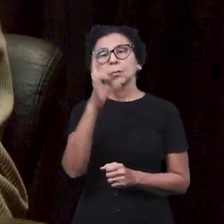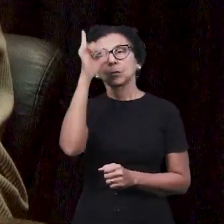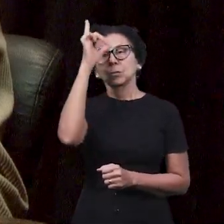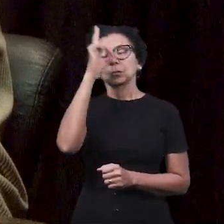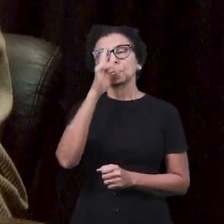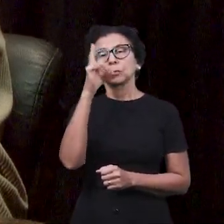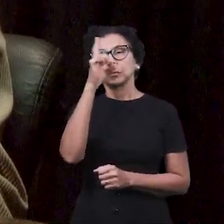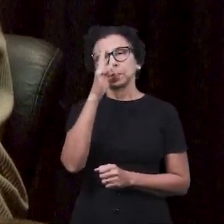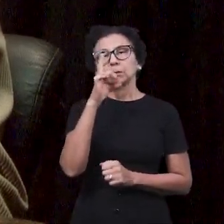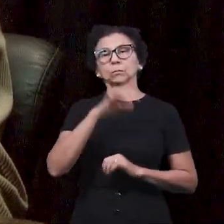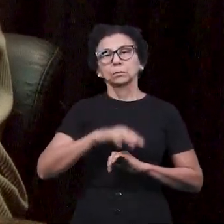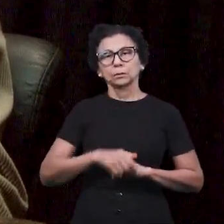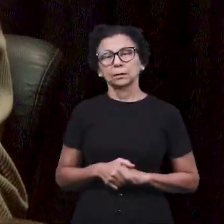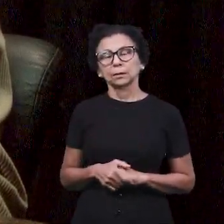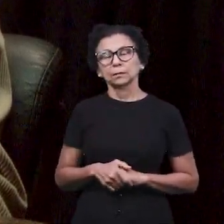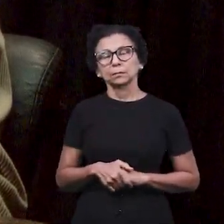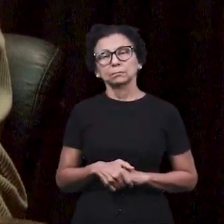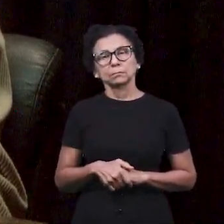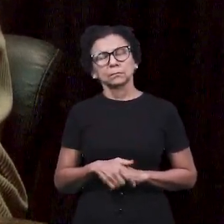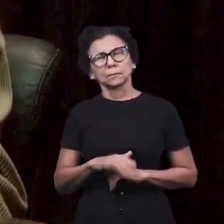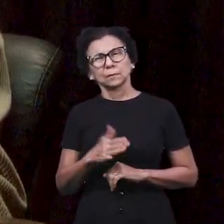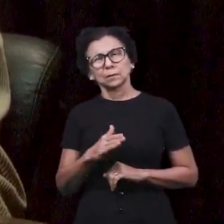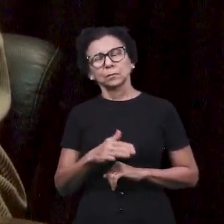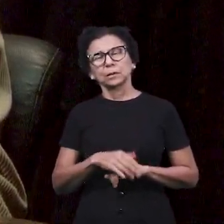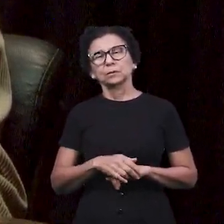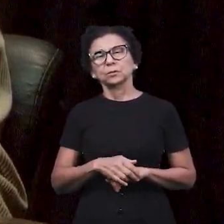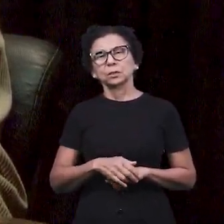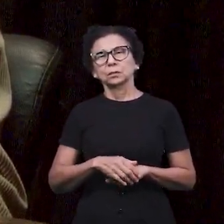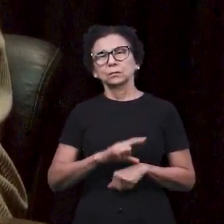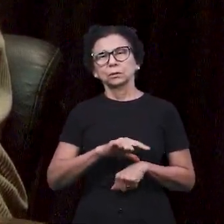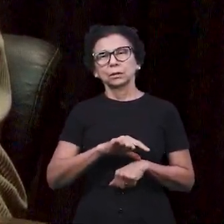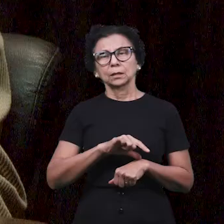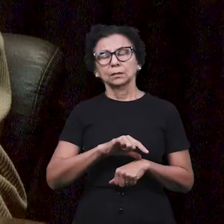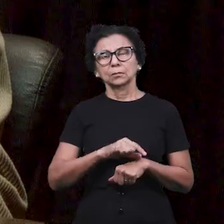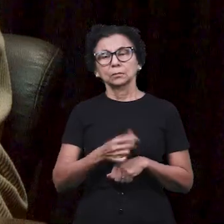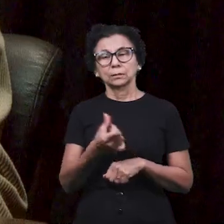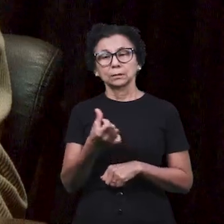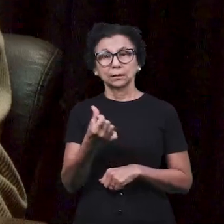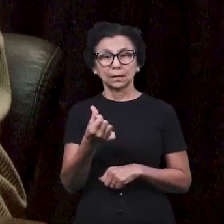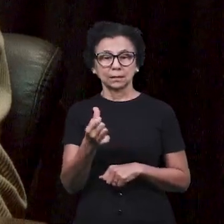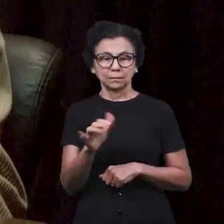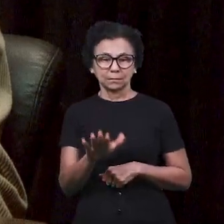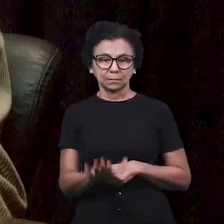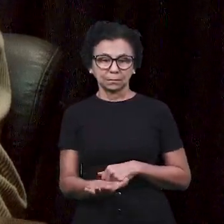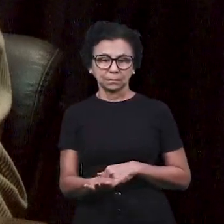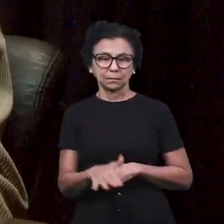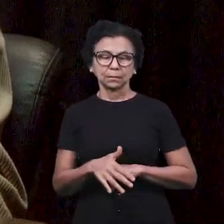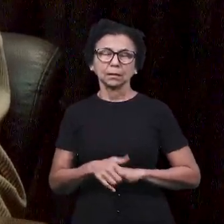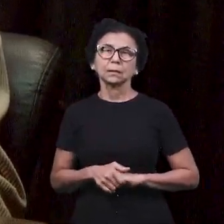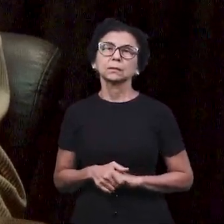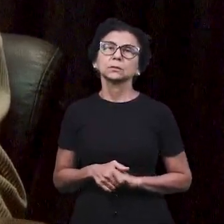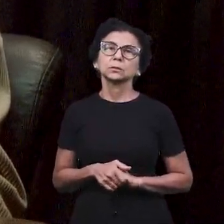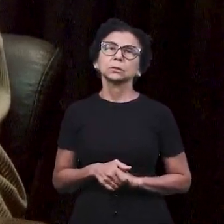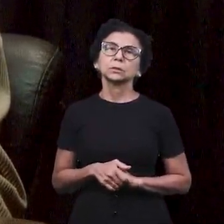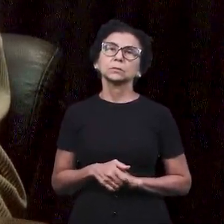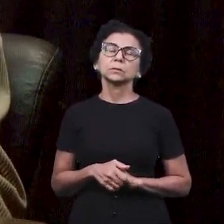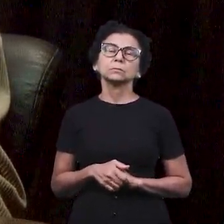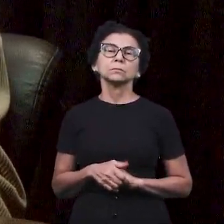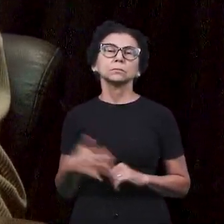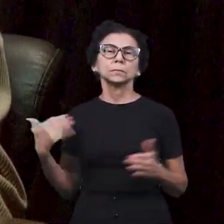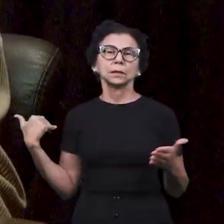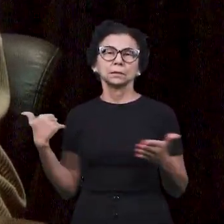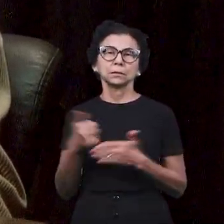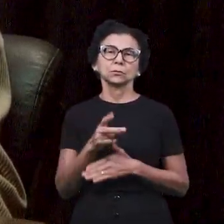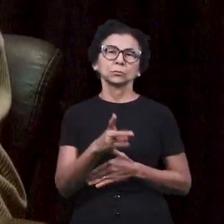normalmente era às 18 horas. Então, nós começamos, a maioria dos pastores, a maioria das igrejas, nós tínhamos, como ainda temos hoje, reunião